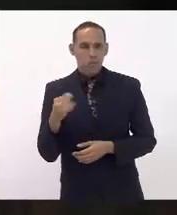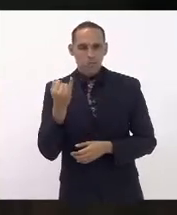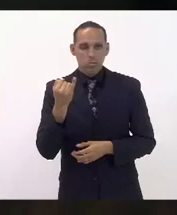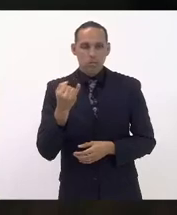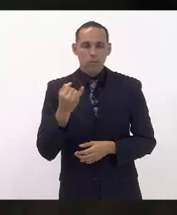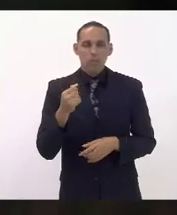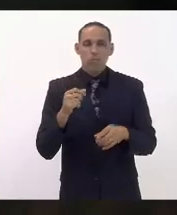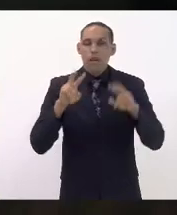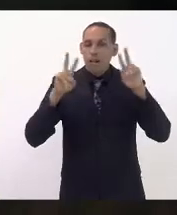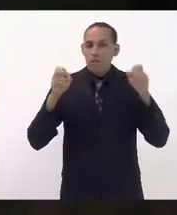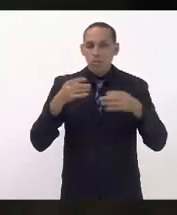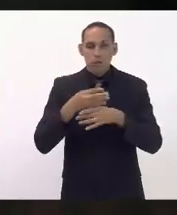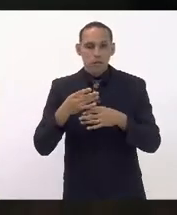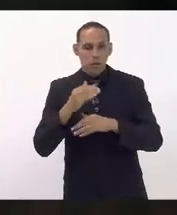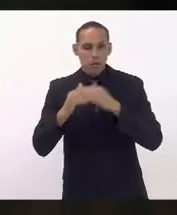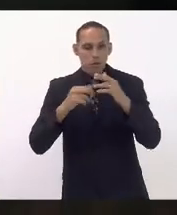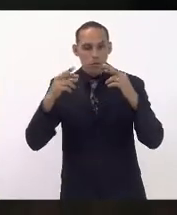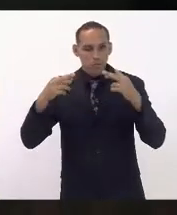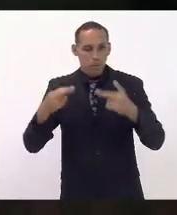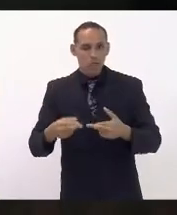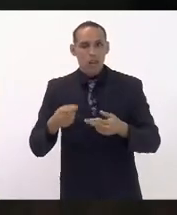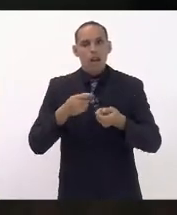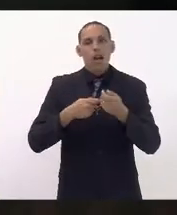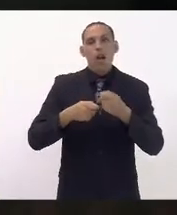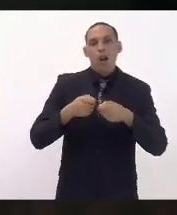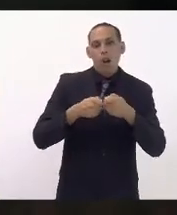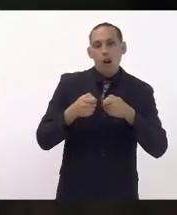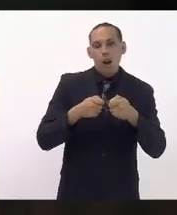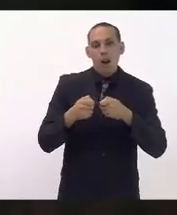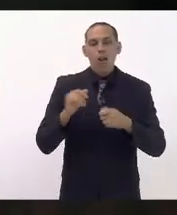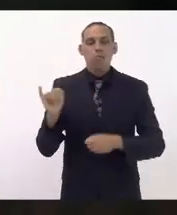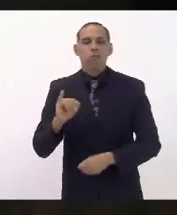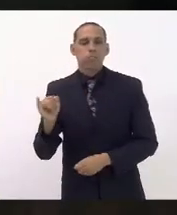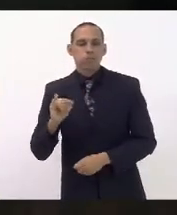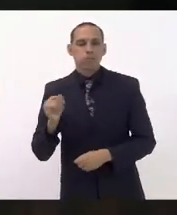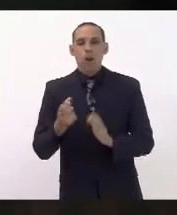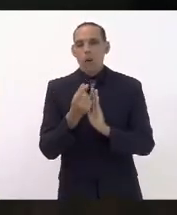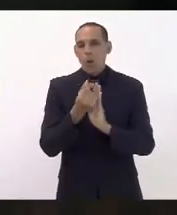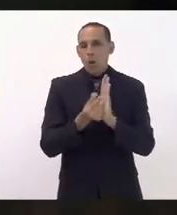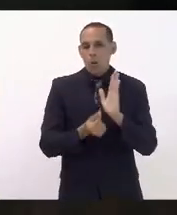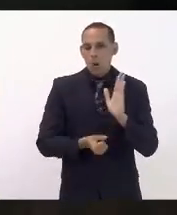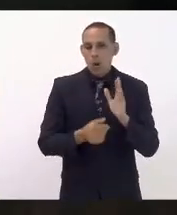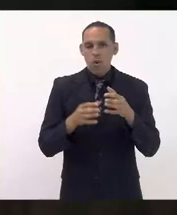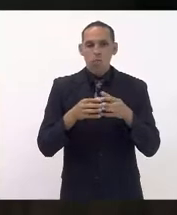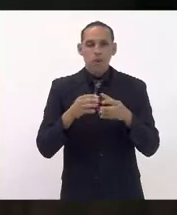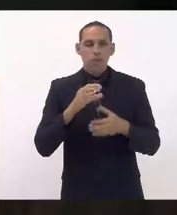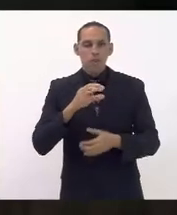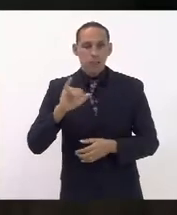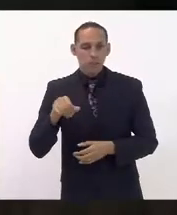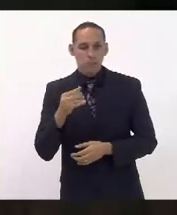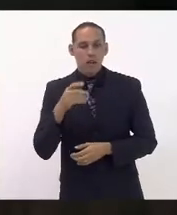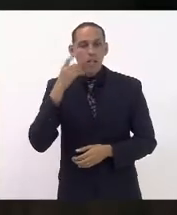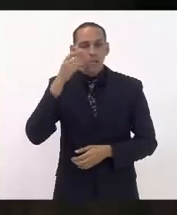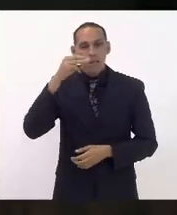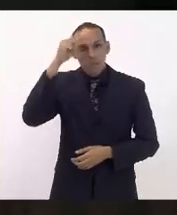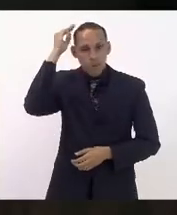Assuntos Municipais, Desenvolvimento Regional, Economia, Tributação e Orçamento. Para emitir parecer pela Comissão de Constituição e Justiça, deputado Márcio